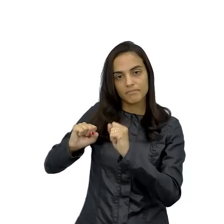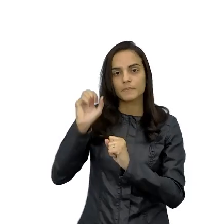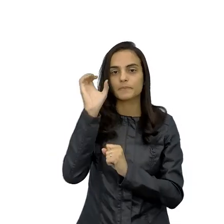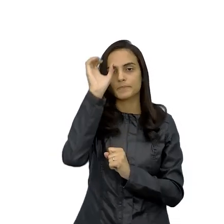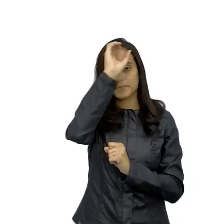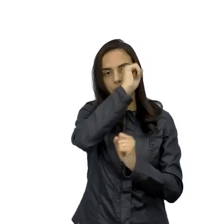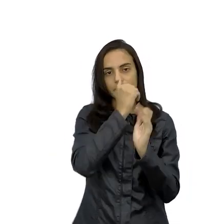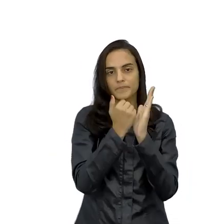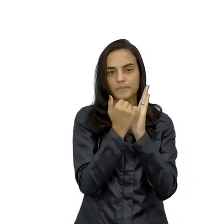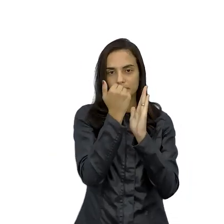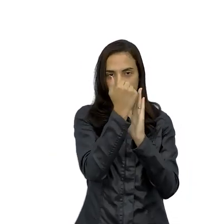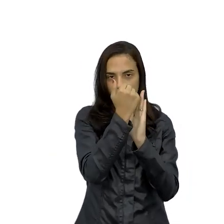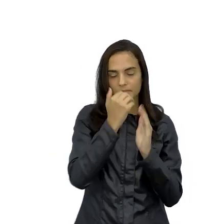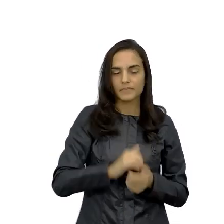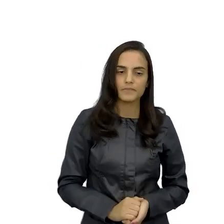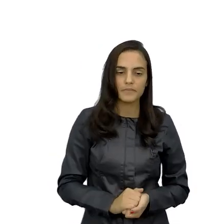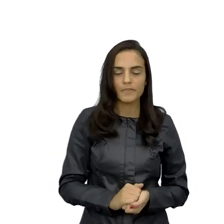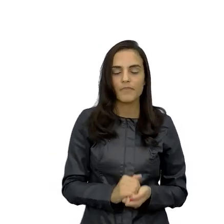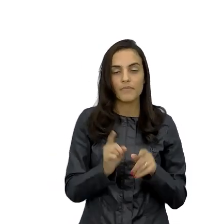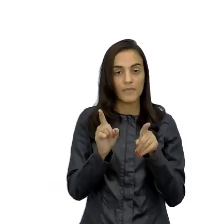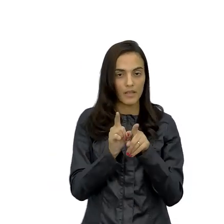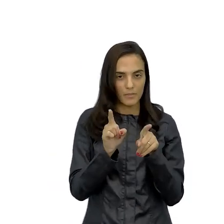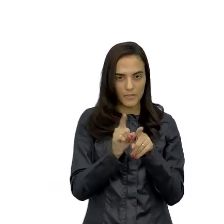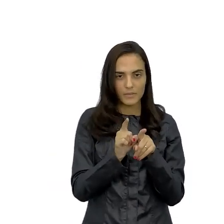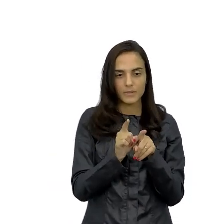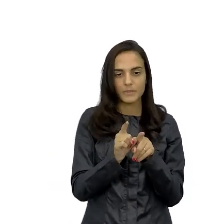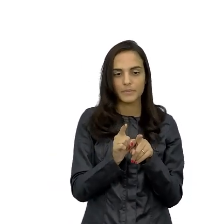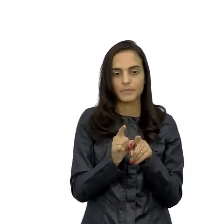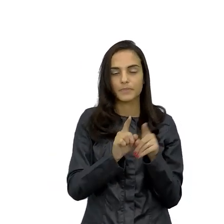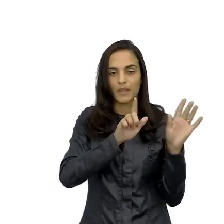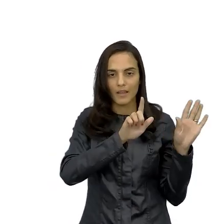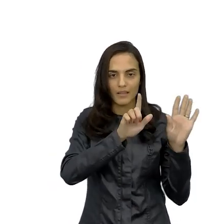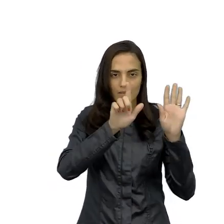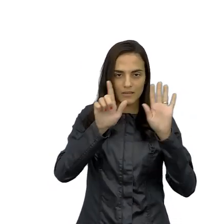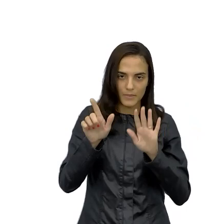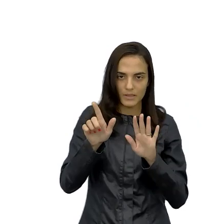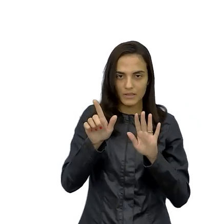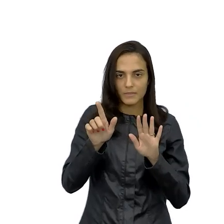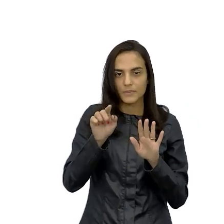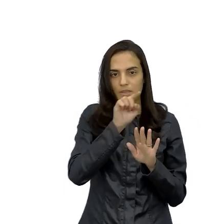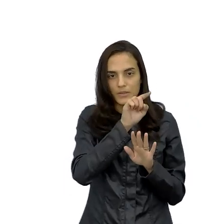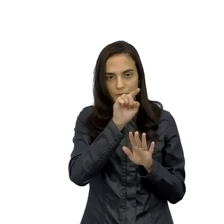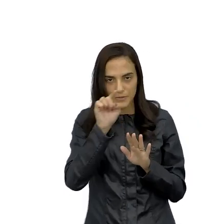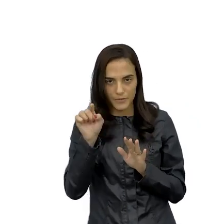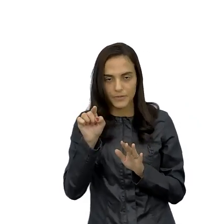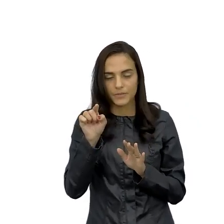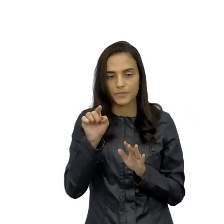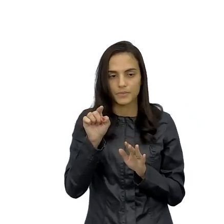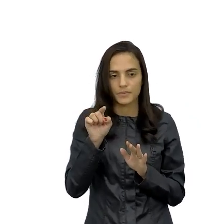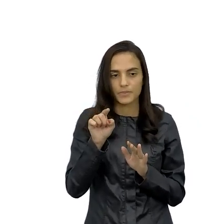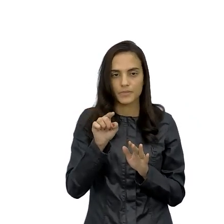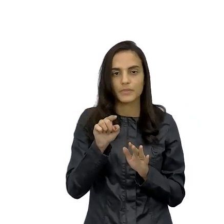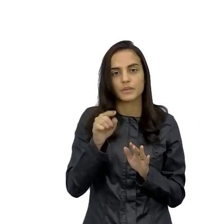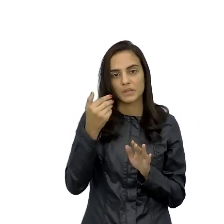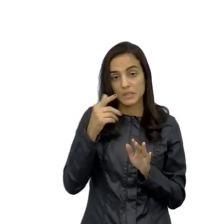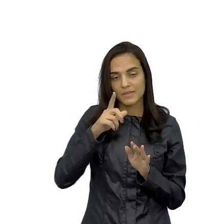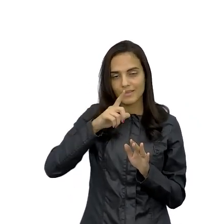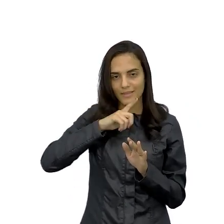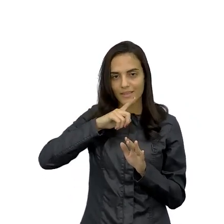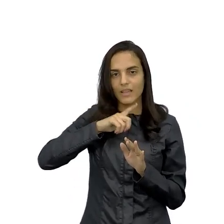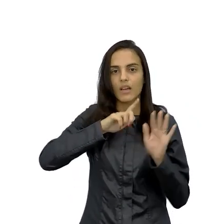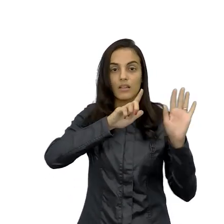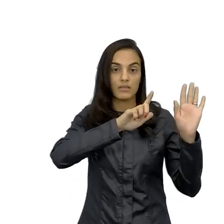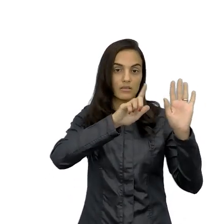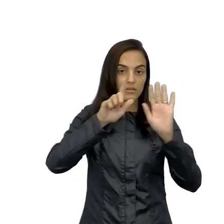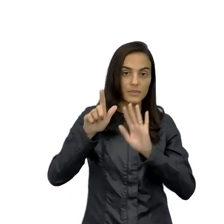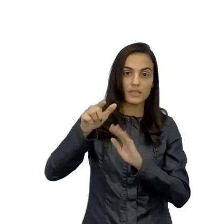aprender mais. E também, esta semana aqui, e que vocês passaram aí, a semana